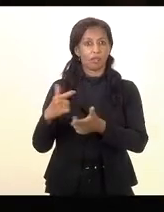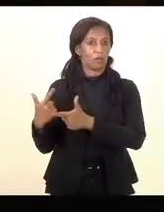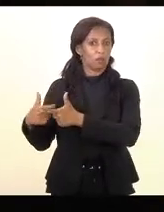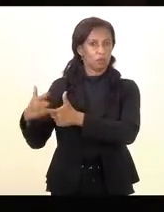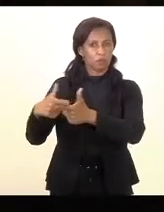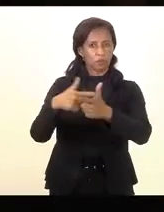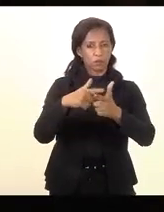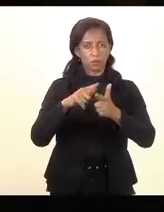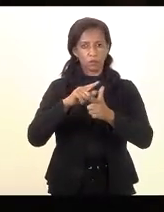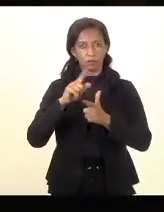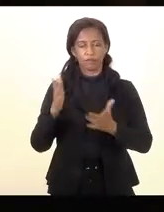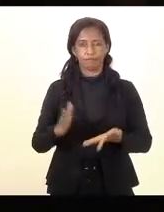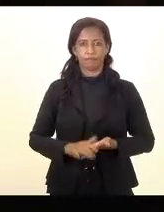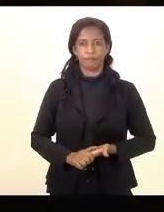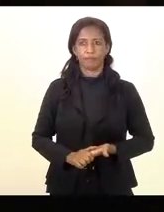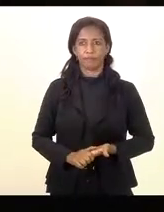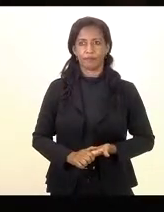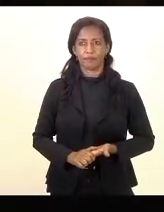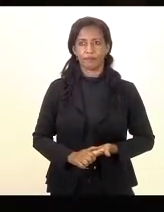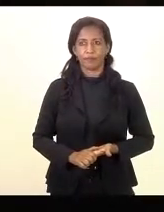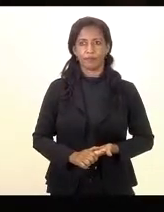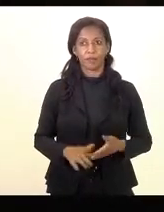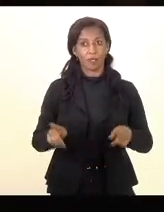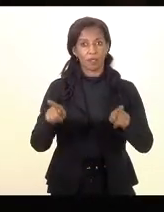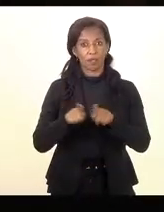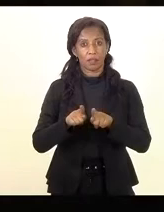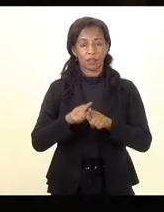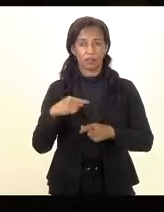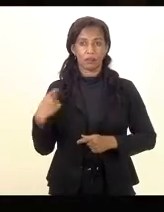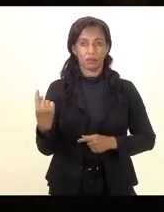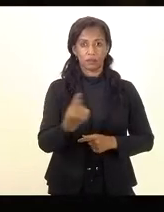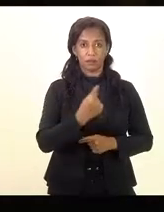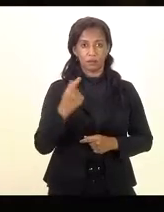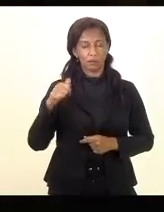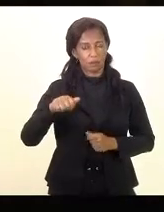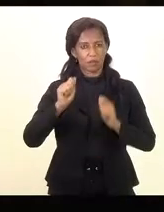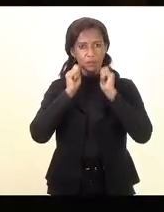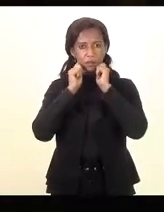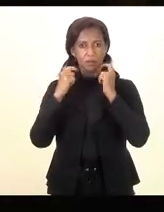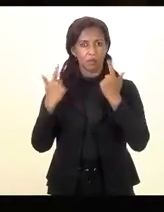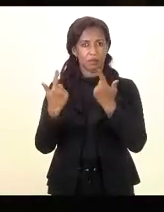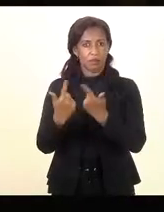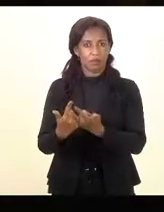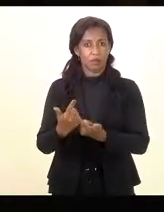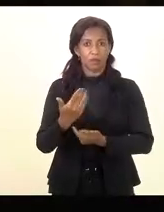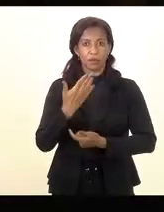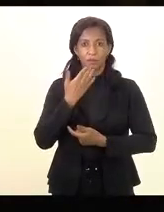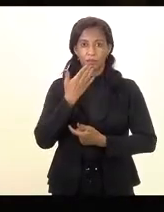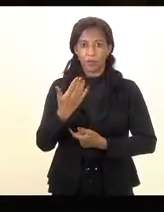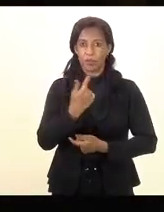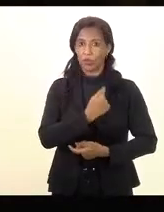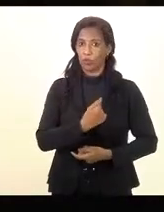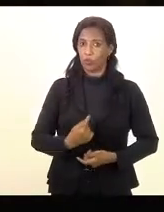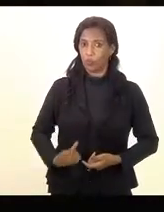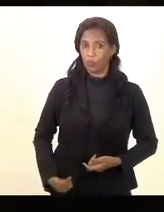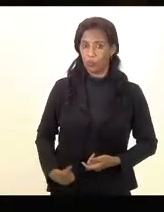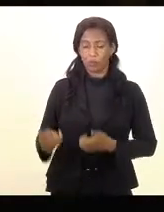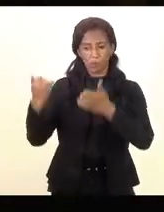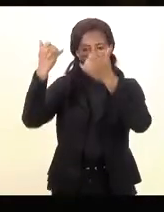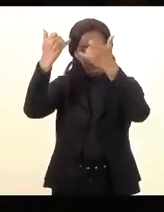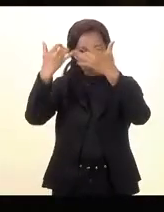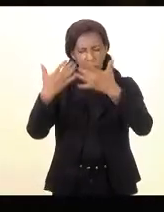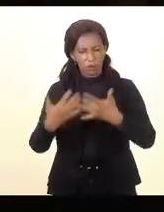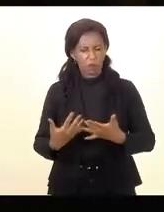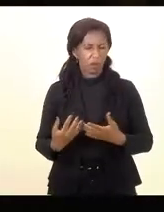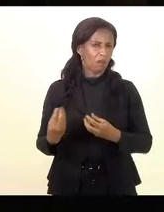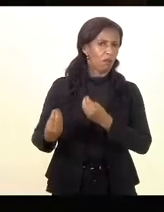complexa que inclusive nós nessa casa devemos solicitar ao governador que esclareça em